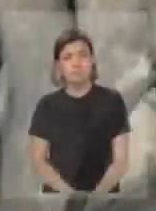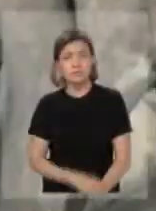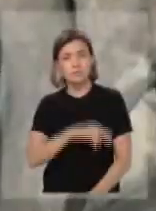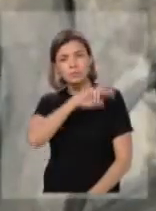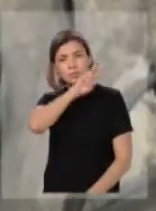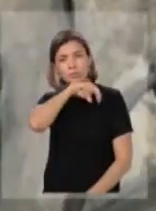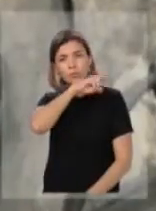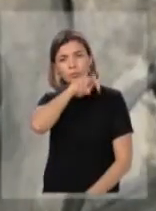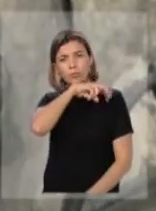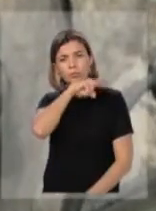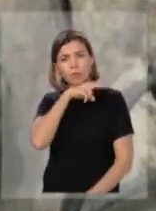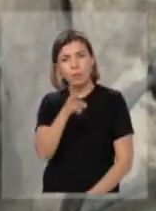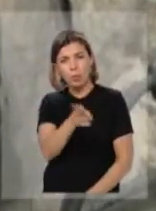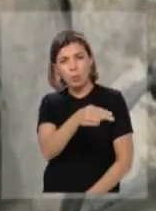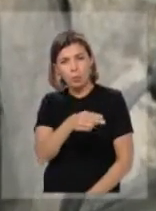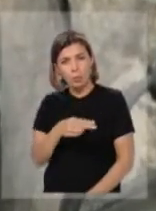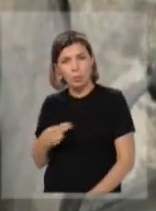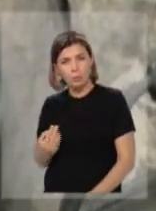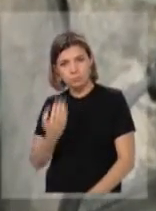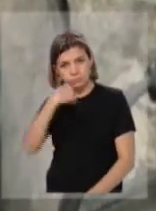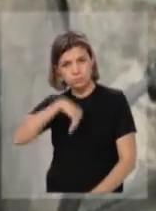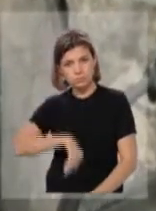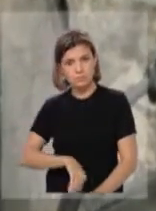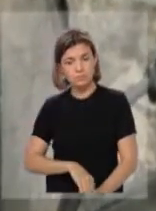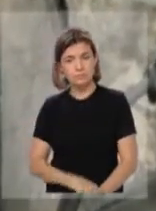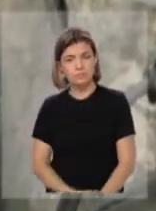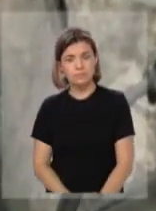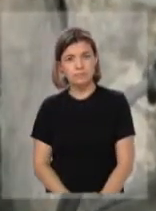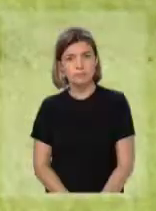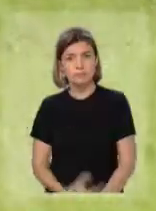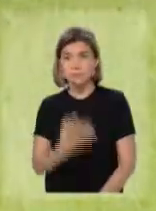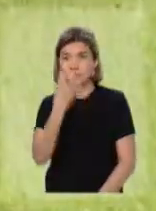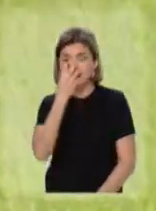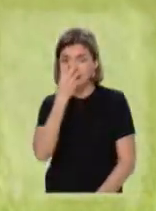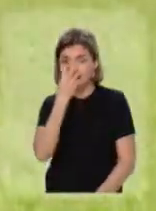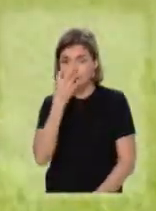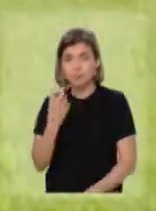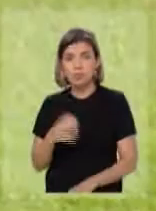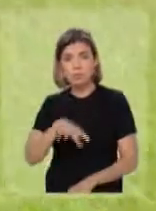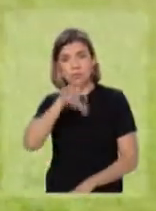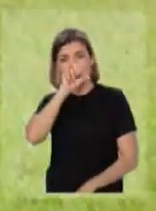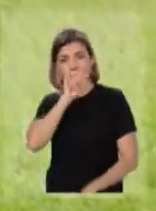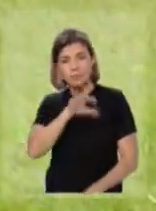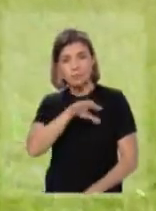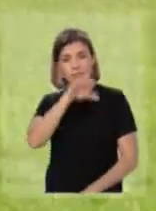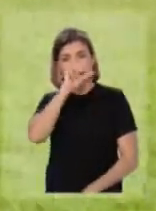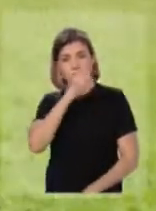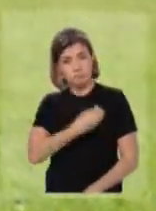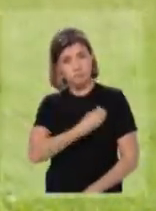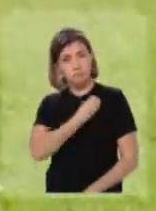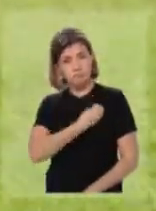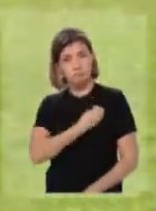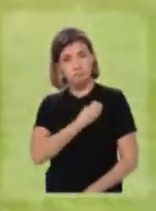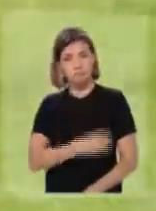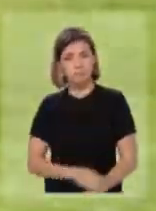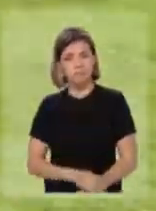Uma serpente capturando sua presa. Um cachorro respirando.